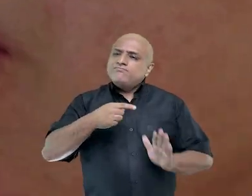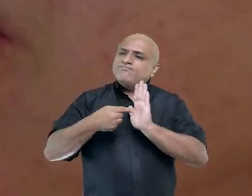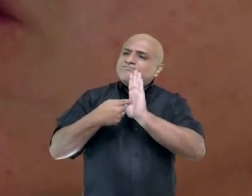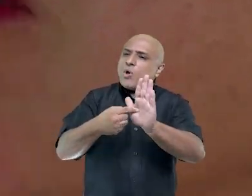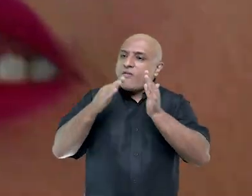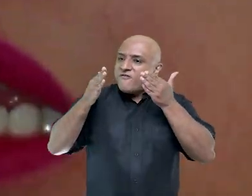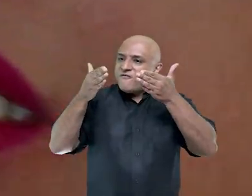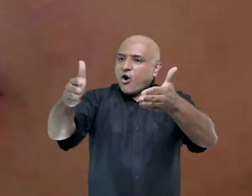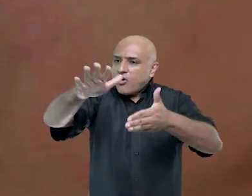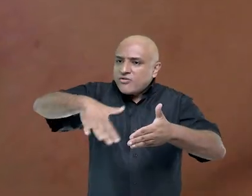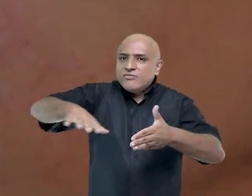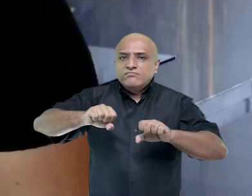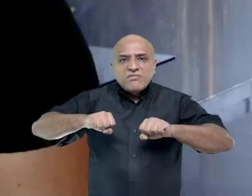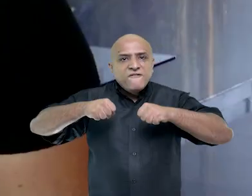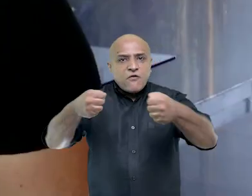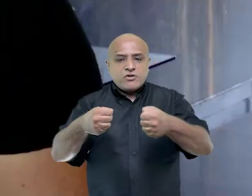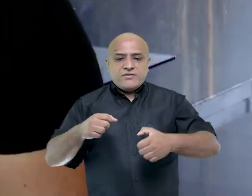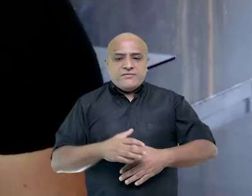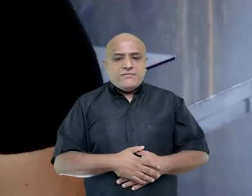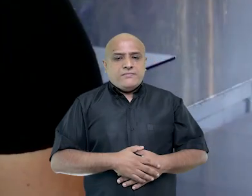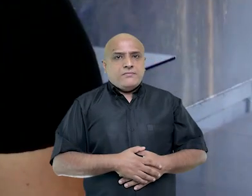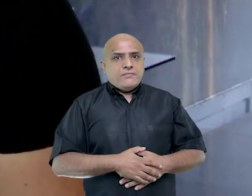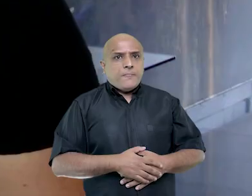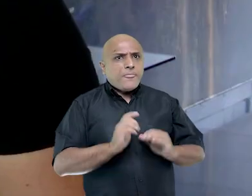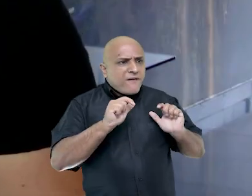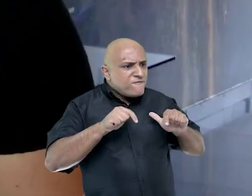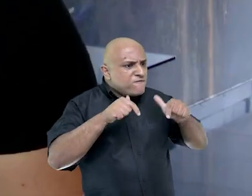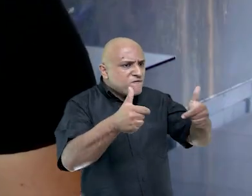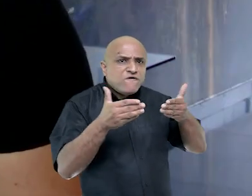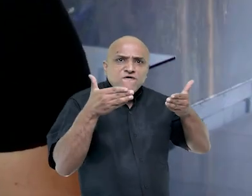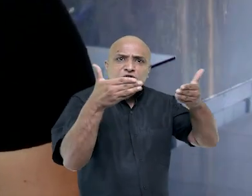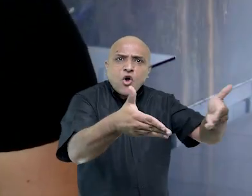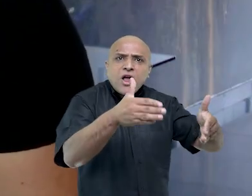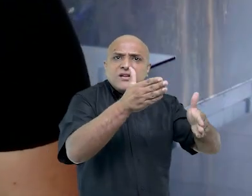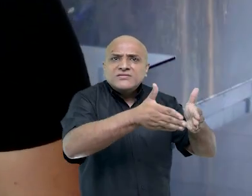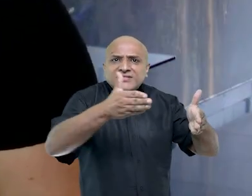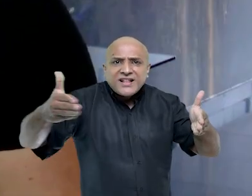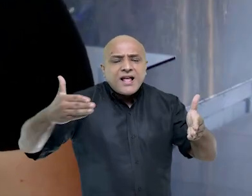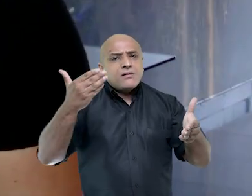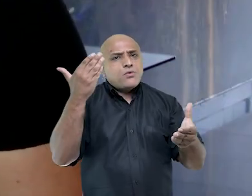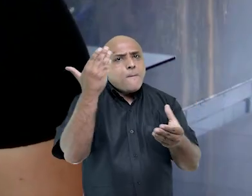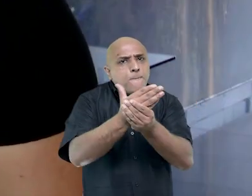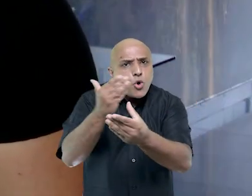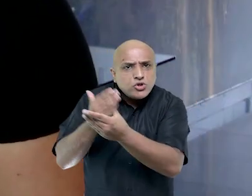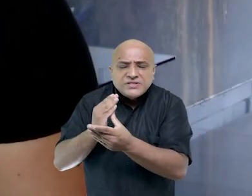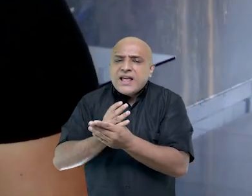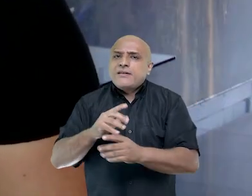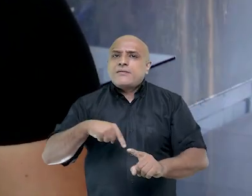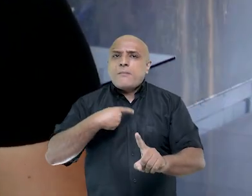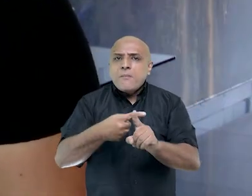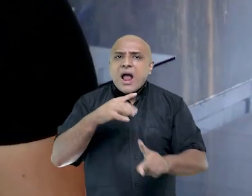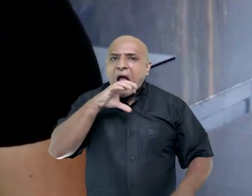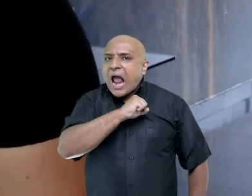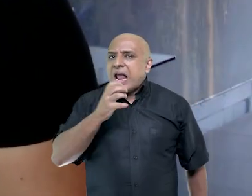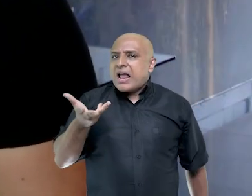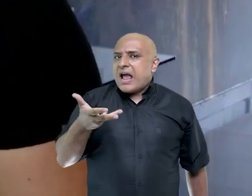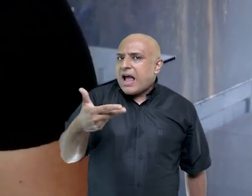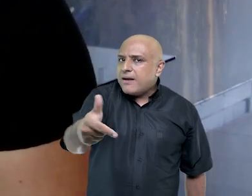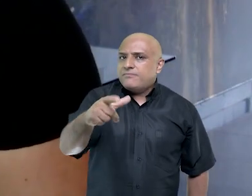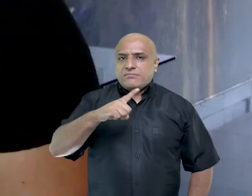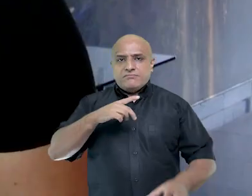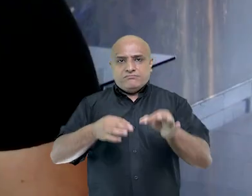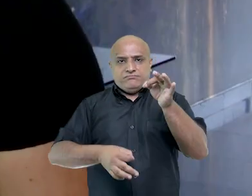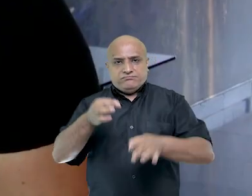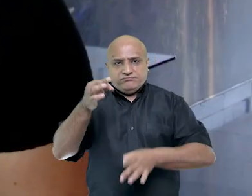principal foco da força-tarefa. Nós começamos a focar no saneamento dos processos para dar mais agilidade, mais rapidez na atuação